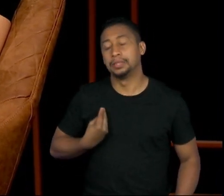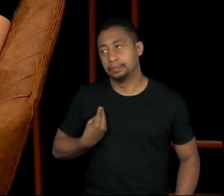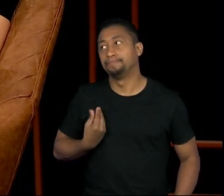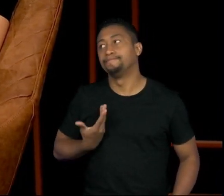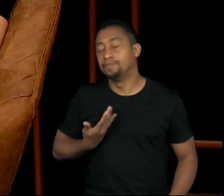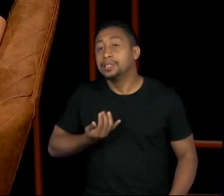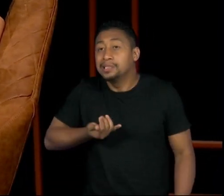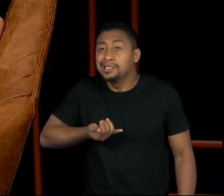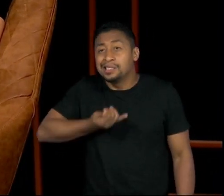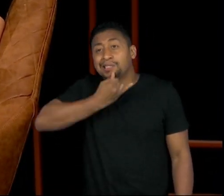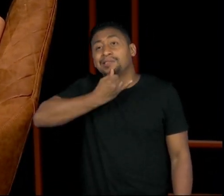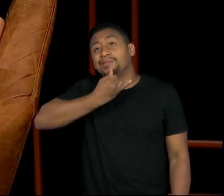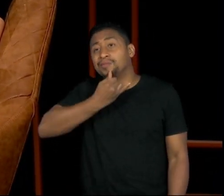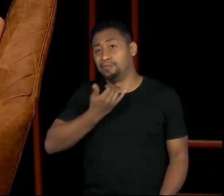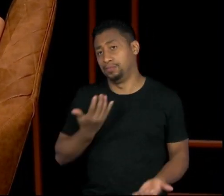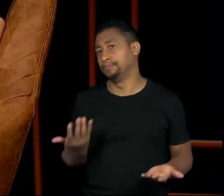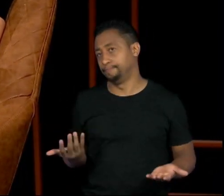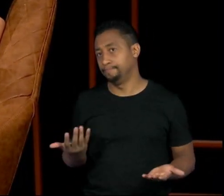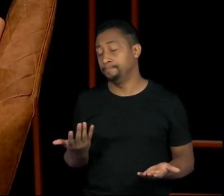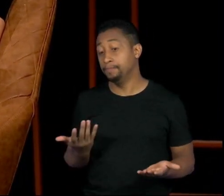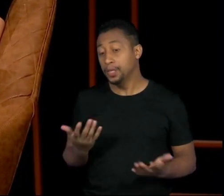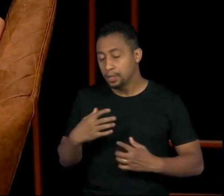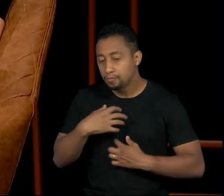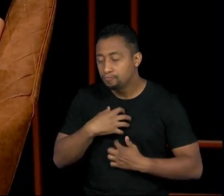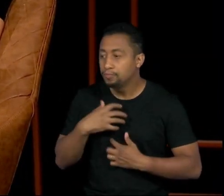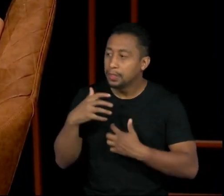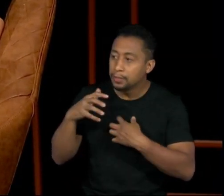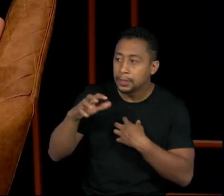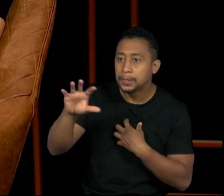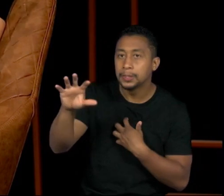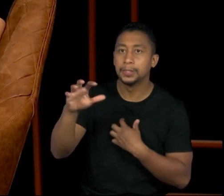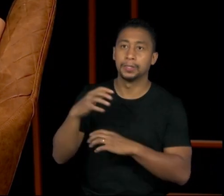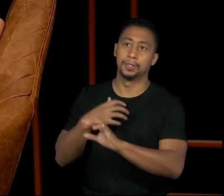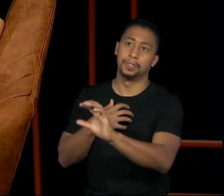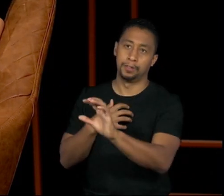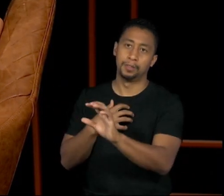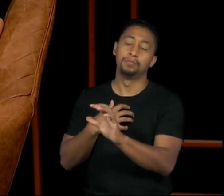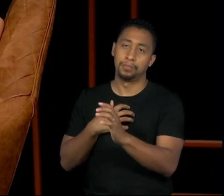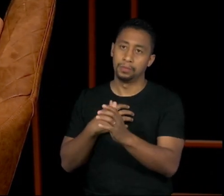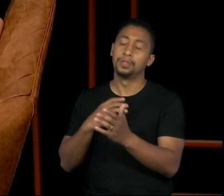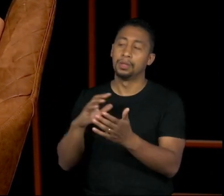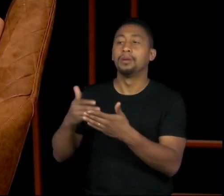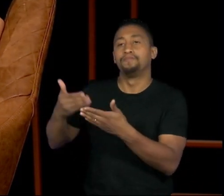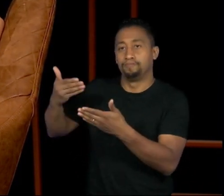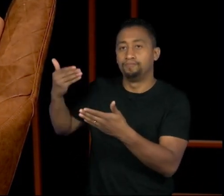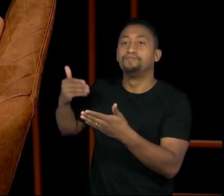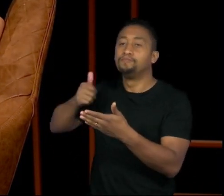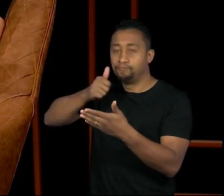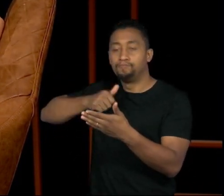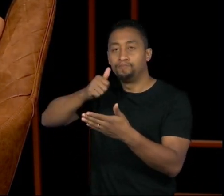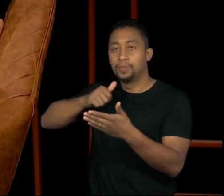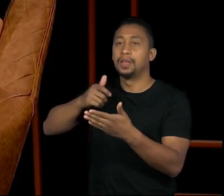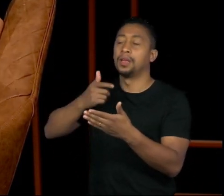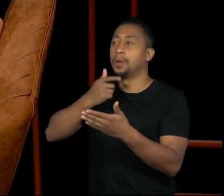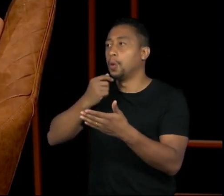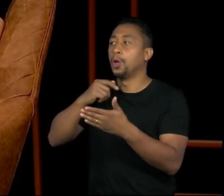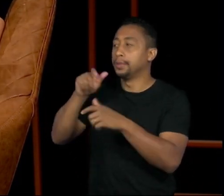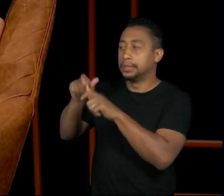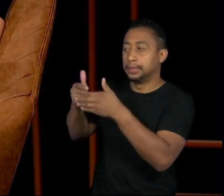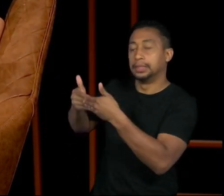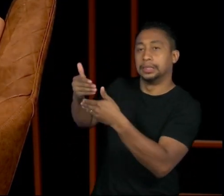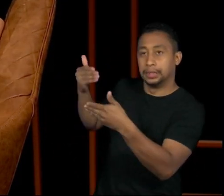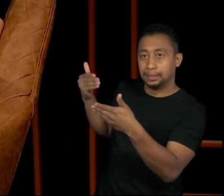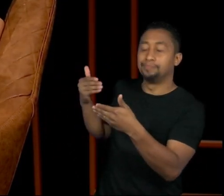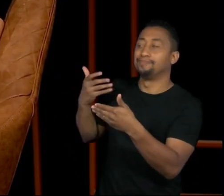trágica. E eu tenho uma questão com isso, né? De cantoras como Edith Piaf, Janis Joplin, a Elis. São cantoras que